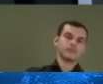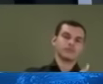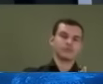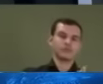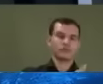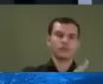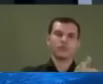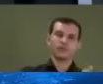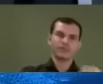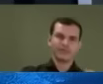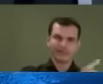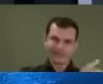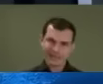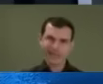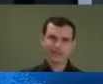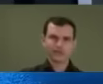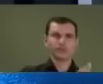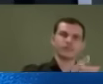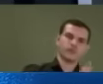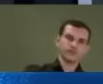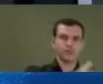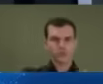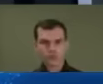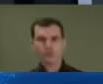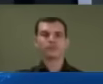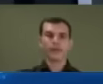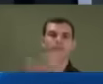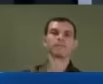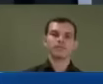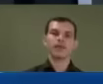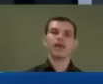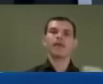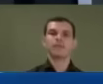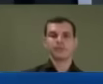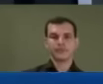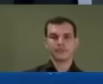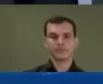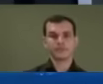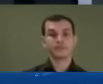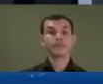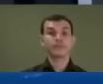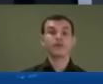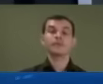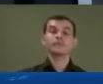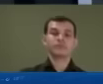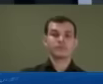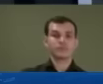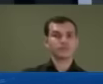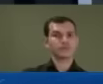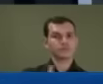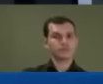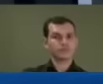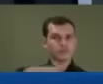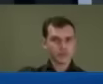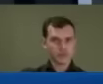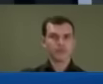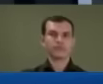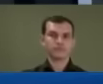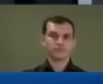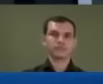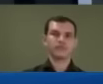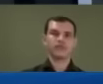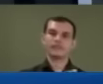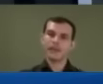emenda constitucional número 98. Em 2019, a transposição à luz dessa emenda constitucional, que